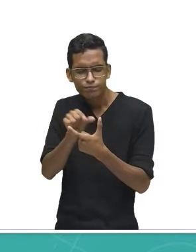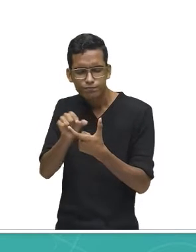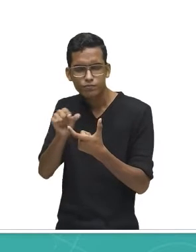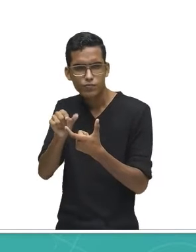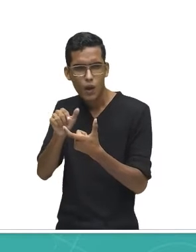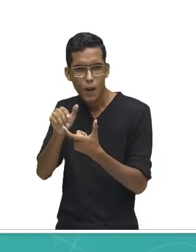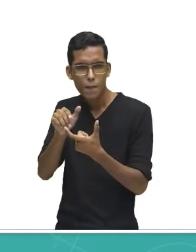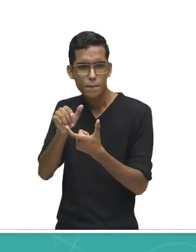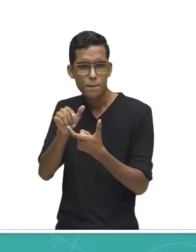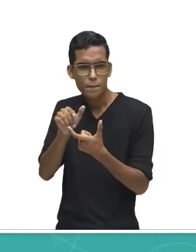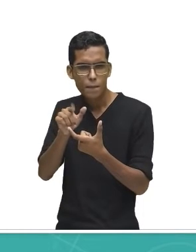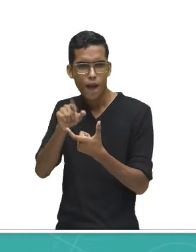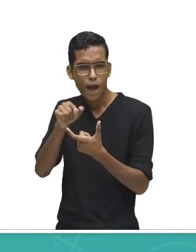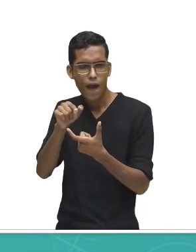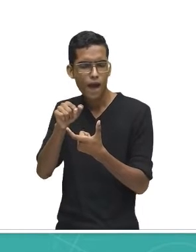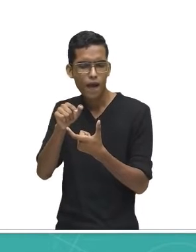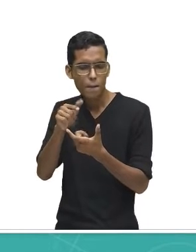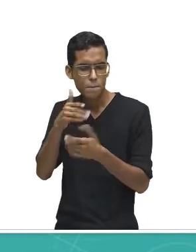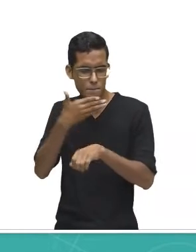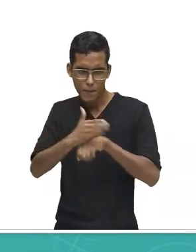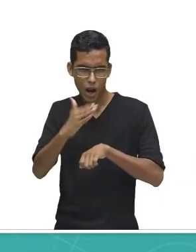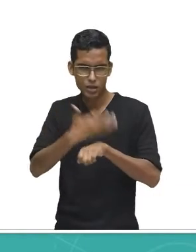é a gente chamar a palavra